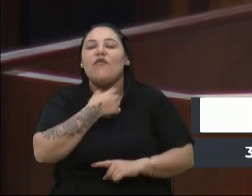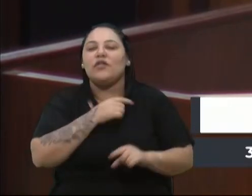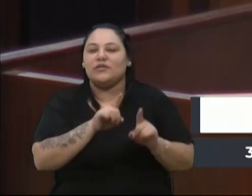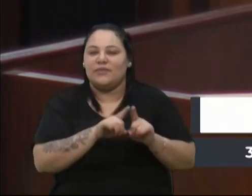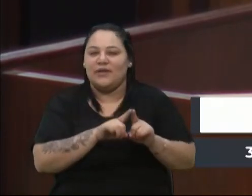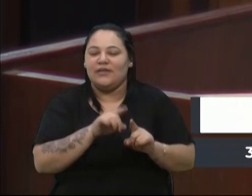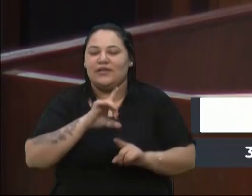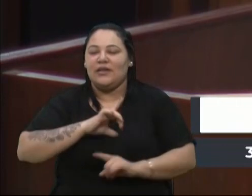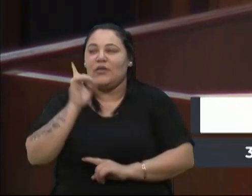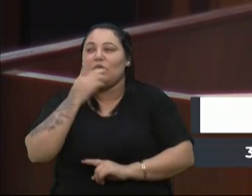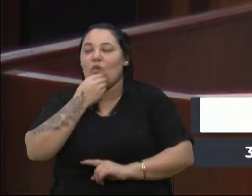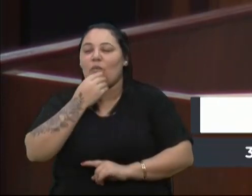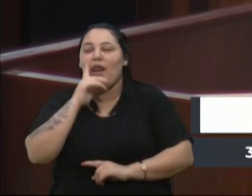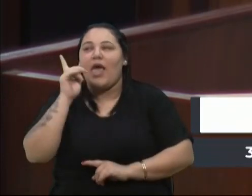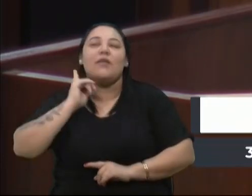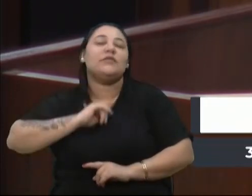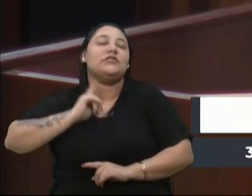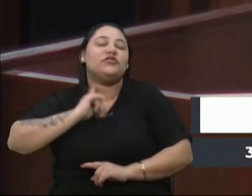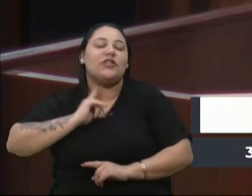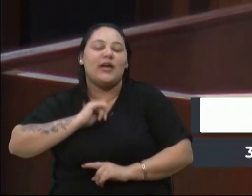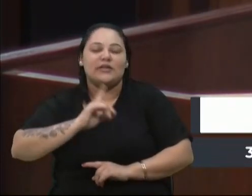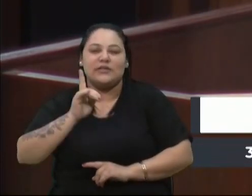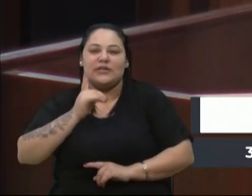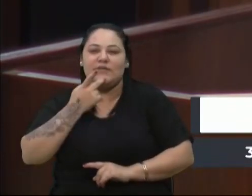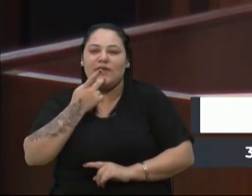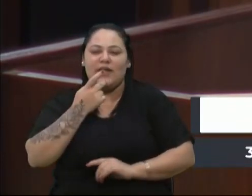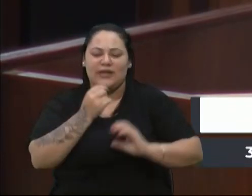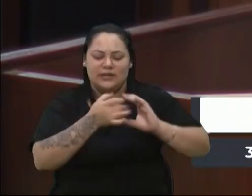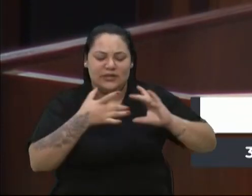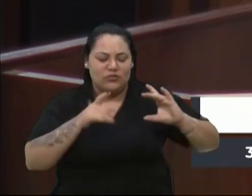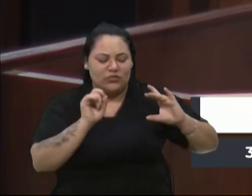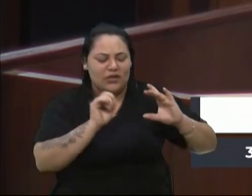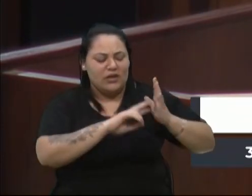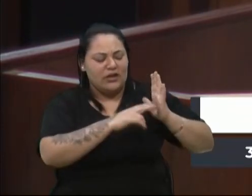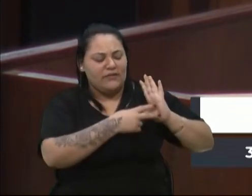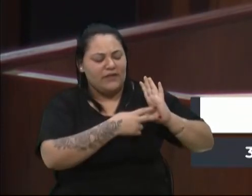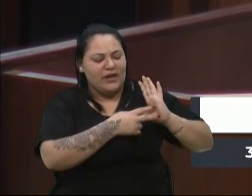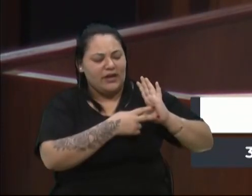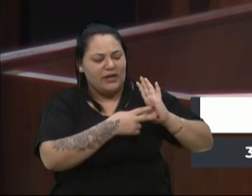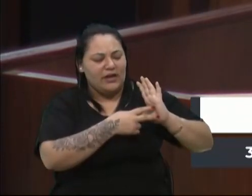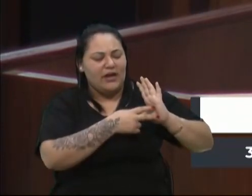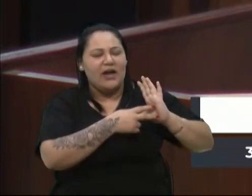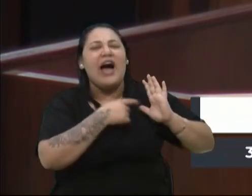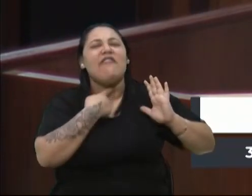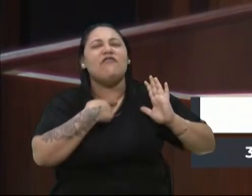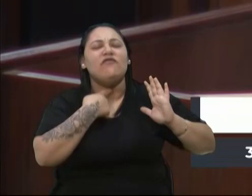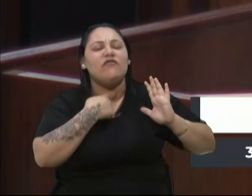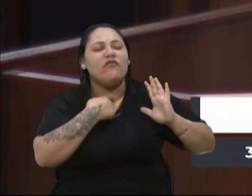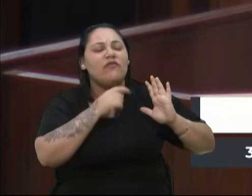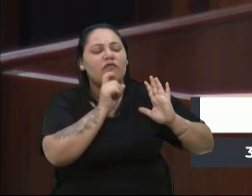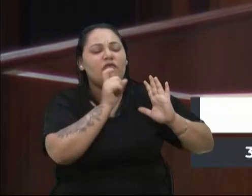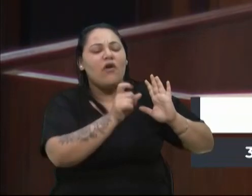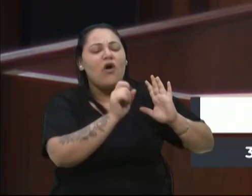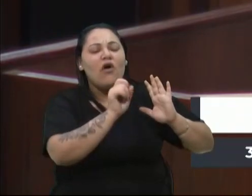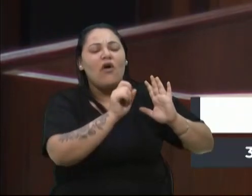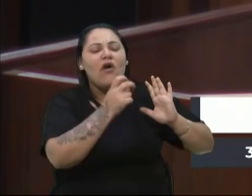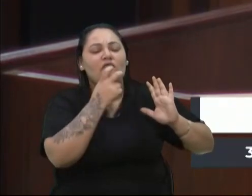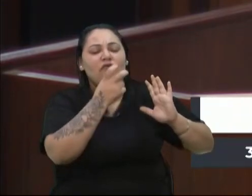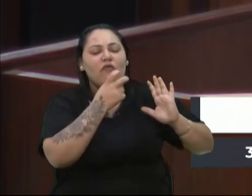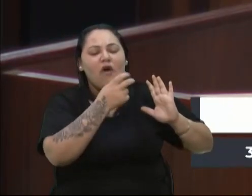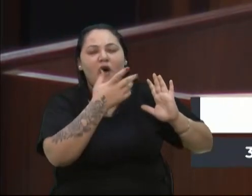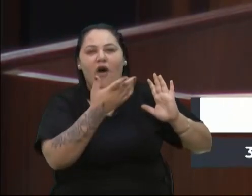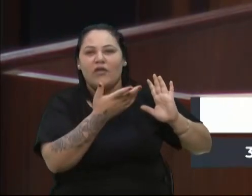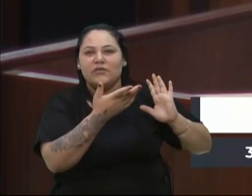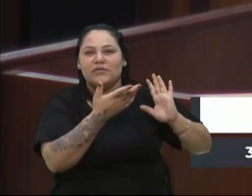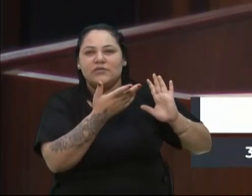ele escreve que uma das características do que é voz, qual é o conceito de voz, é também a manifestação de pontos